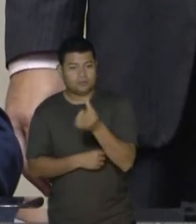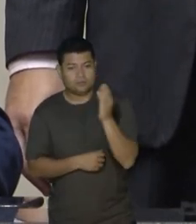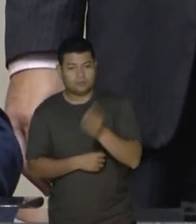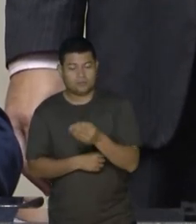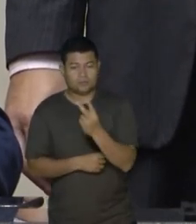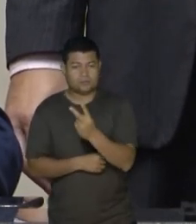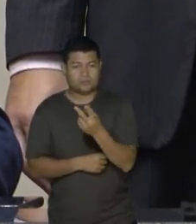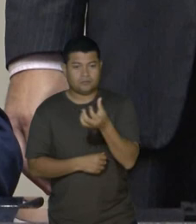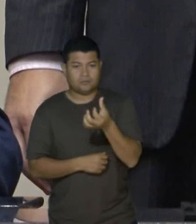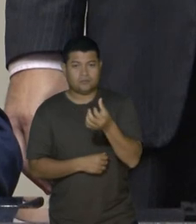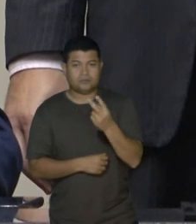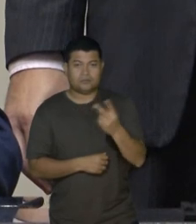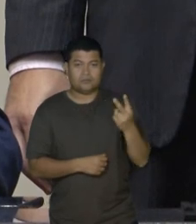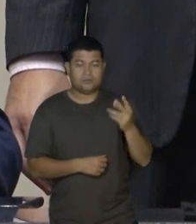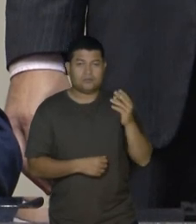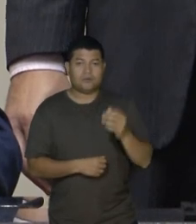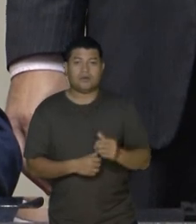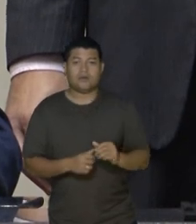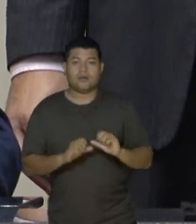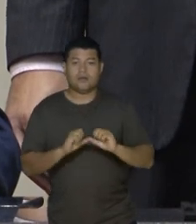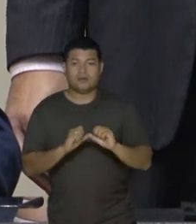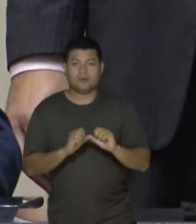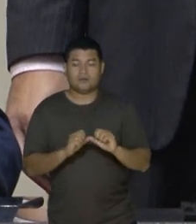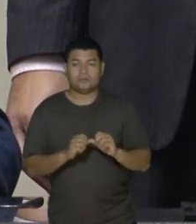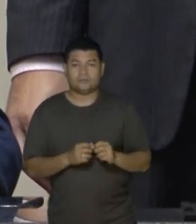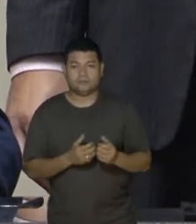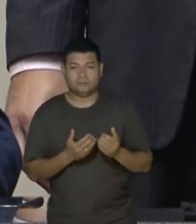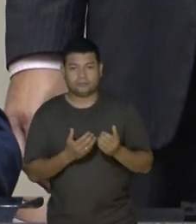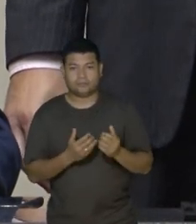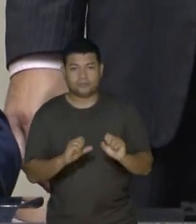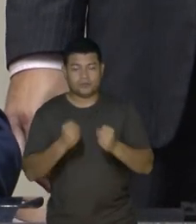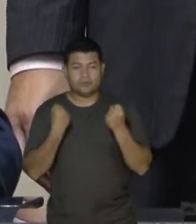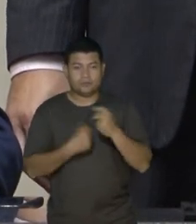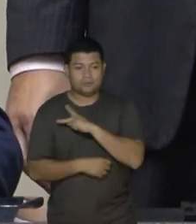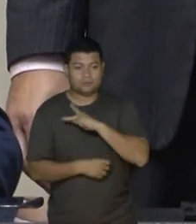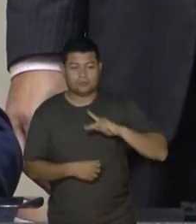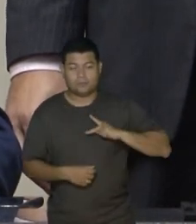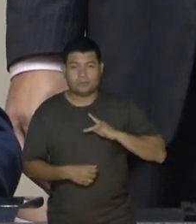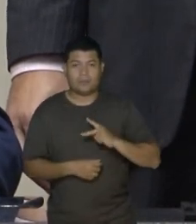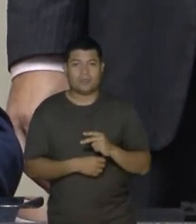26-22, Defensoria Pública, 27-22, Defensoria Pública,